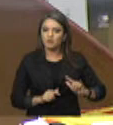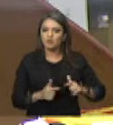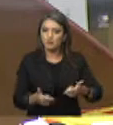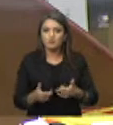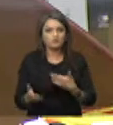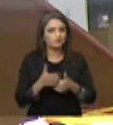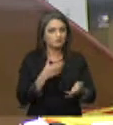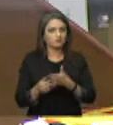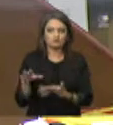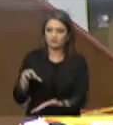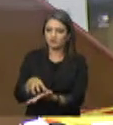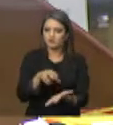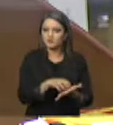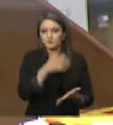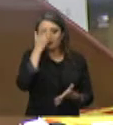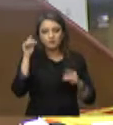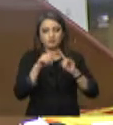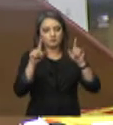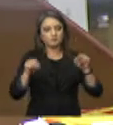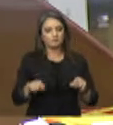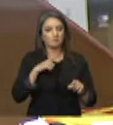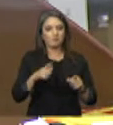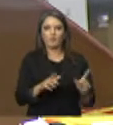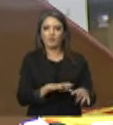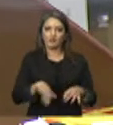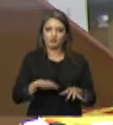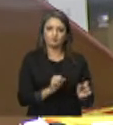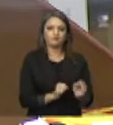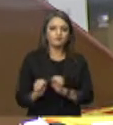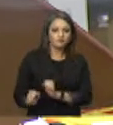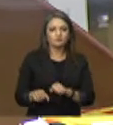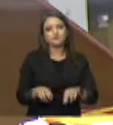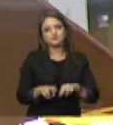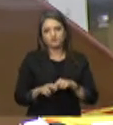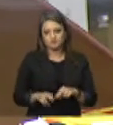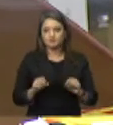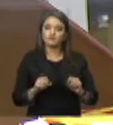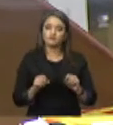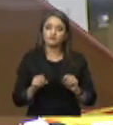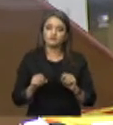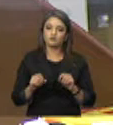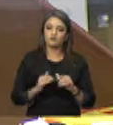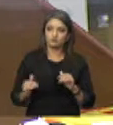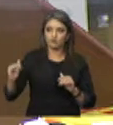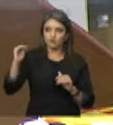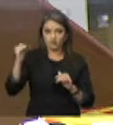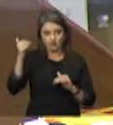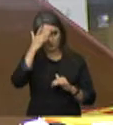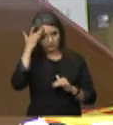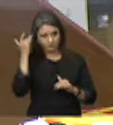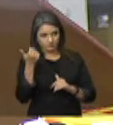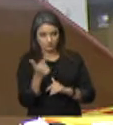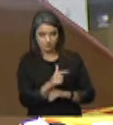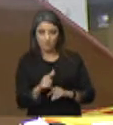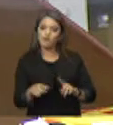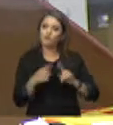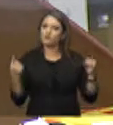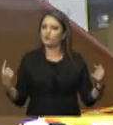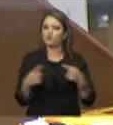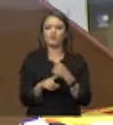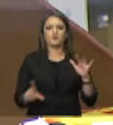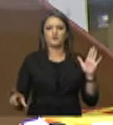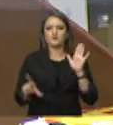válido para qualquer órgão ou funcionário que esteja em posição de poder por sua natureza social em relação a outras pessoas assim é